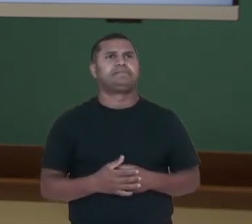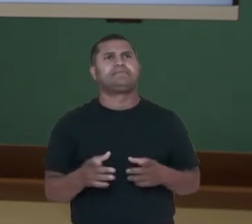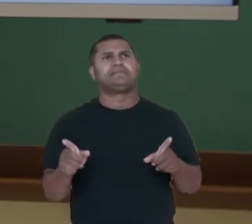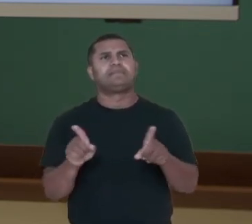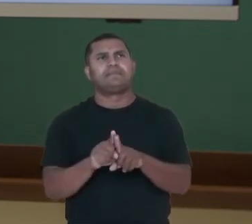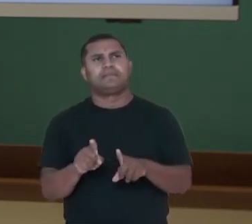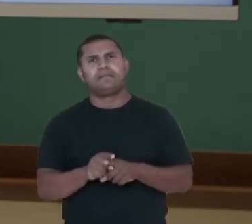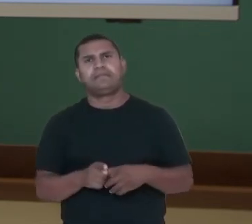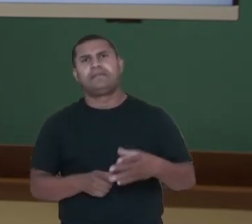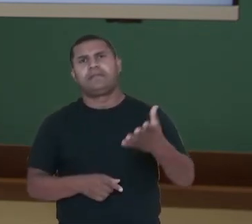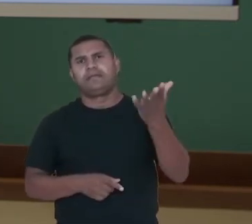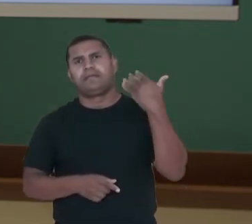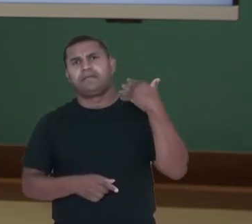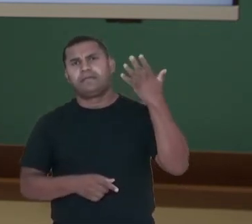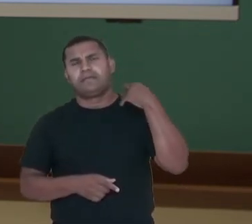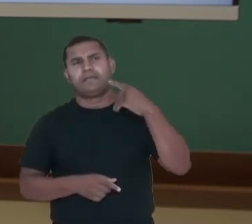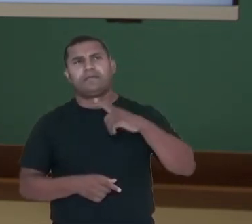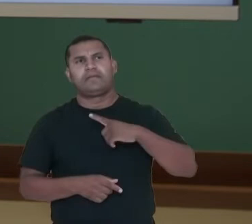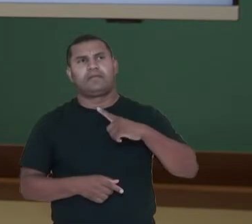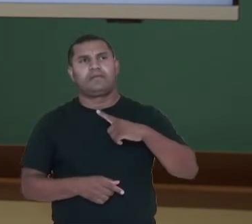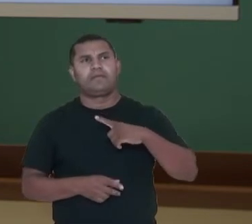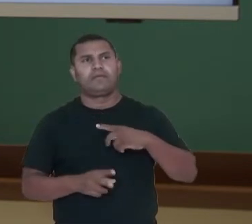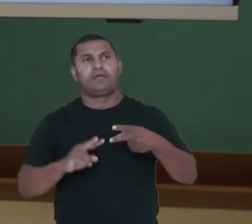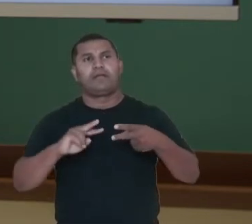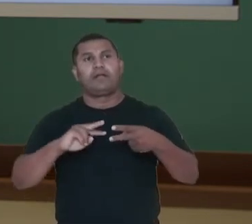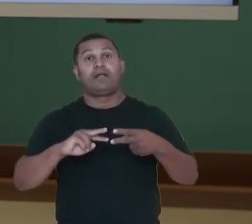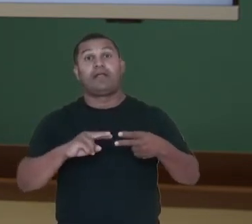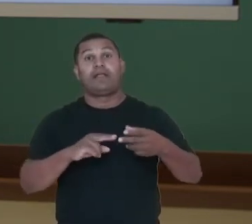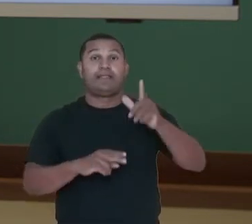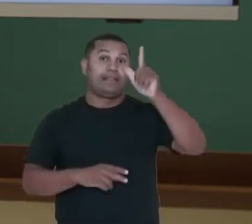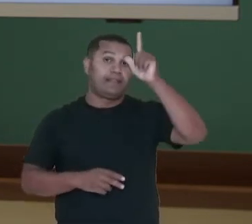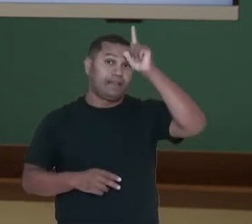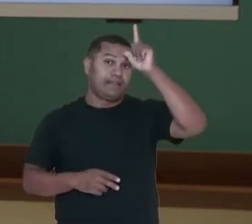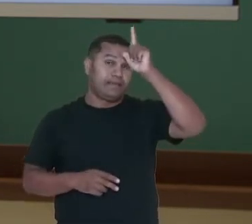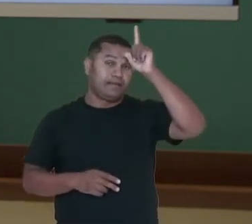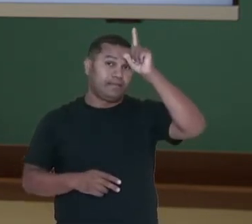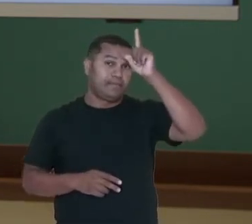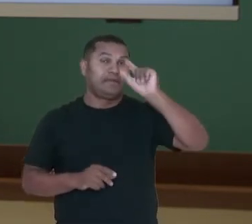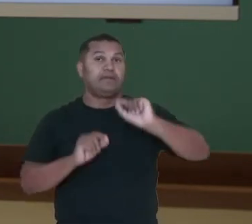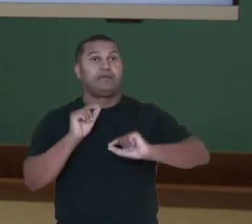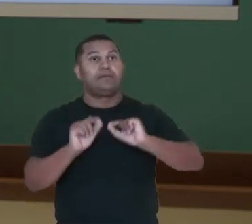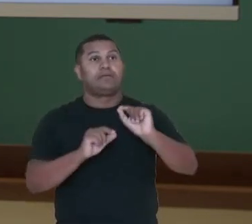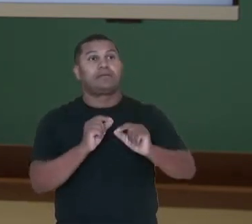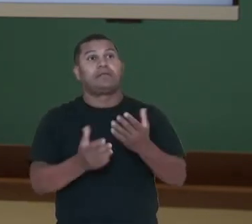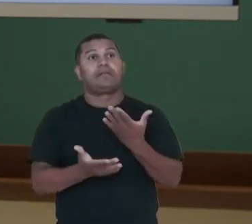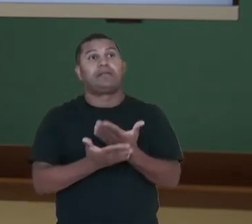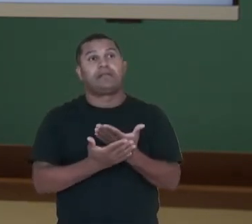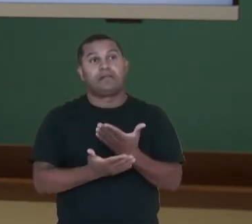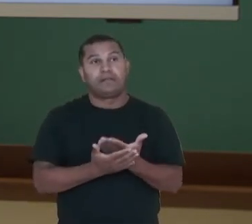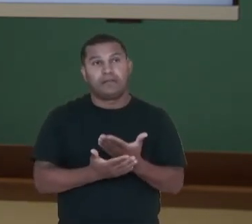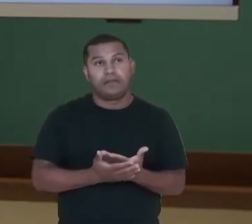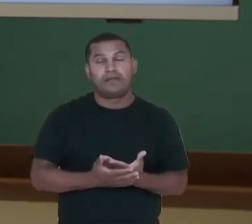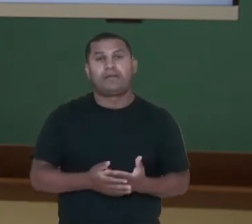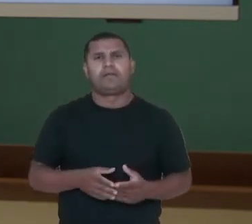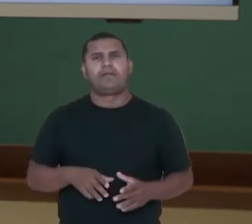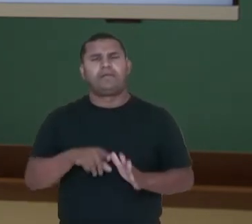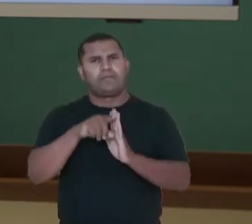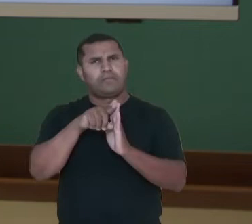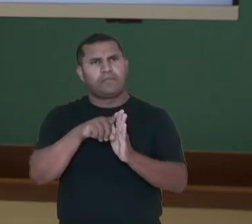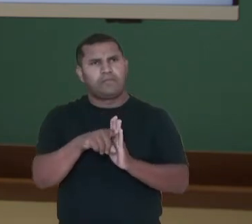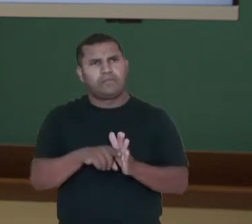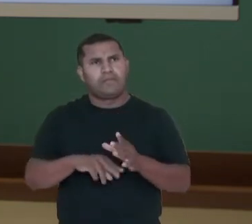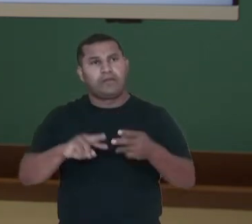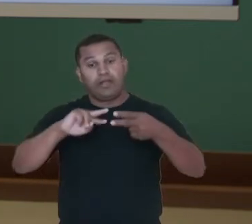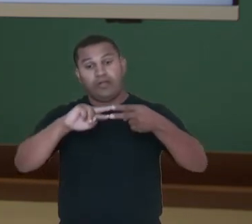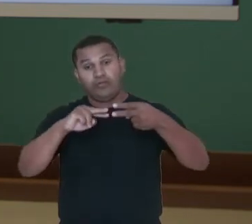identificaram genes lá no cromossomo número 12, que pode favorecer uma melhor resposta imunitária. Então, essas pessoas, elas